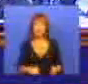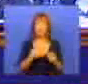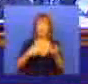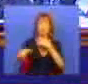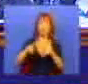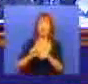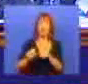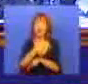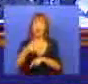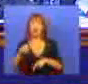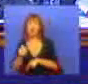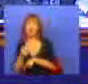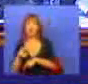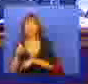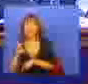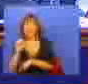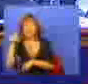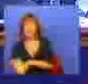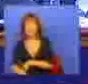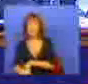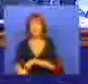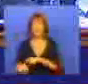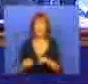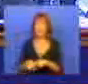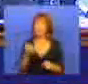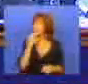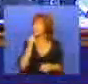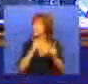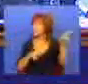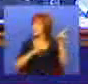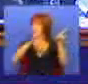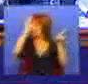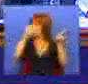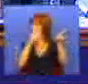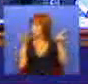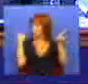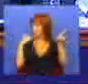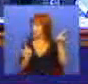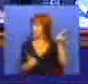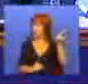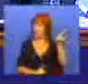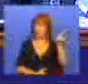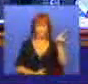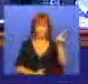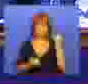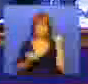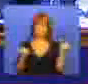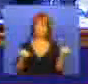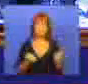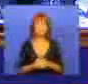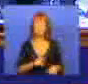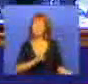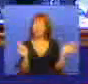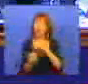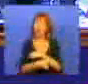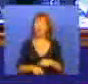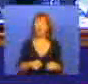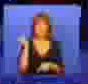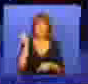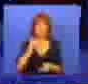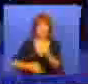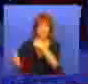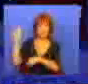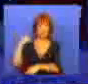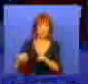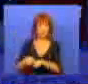outsourcing. Isto não é o rigor que o Sr. Ministro falava há pouco. Ao contrário de anos